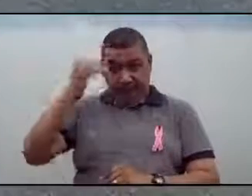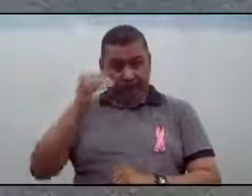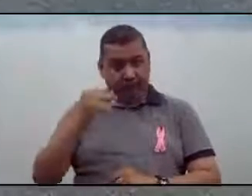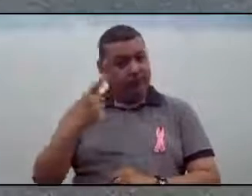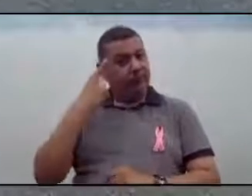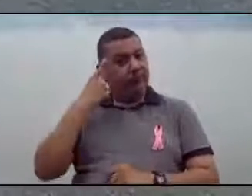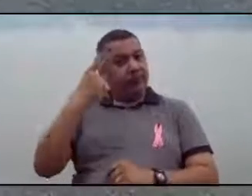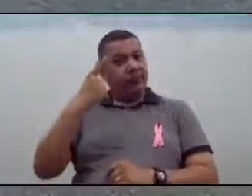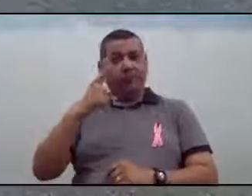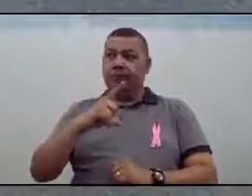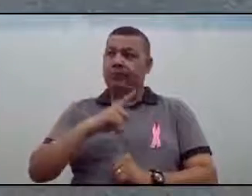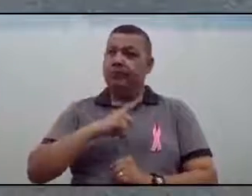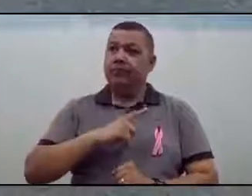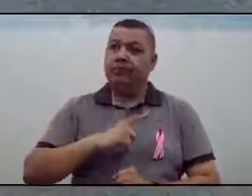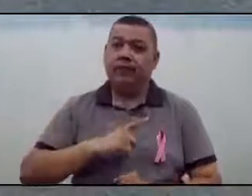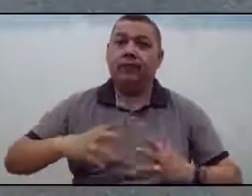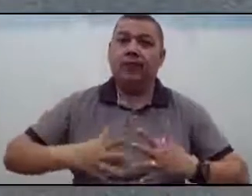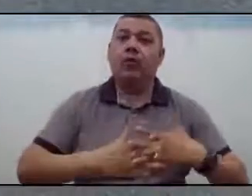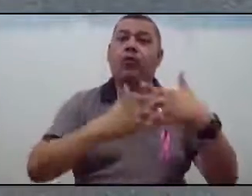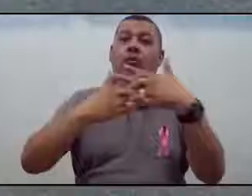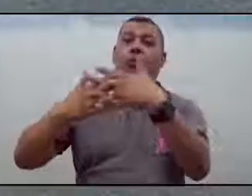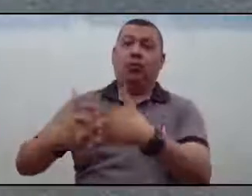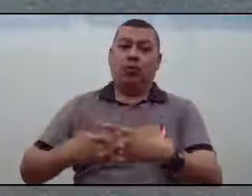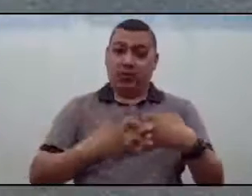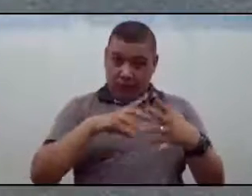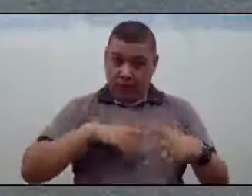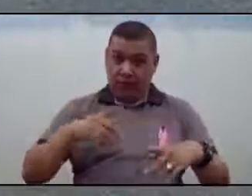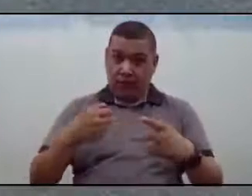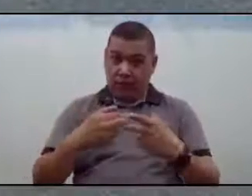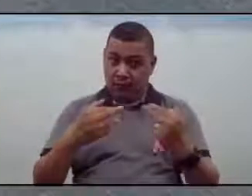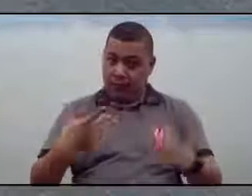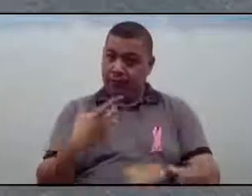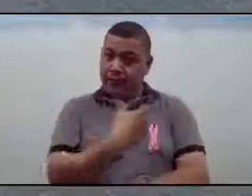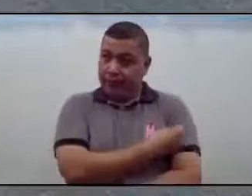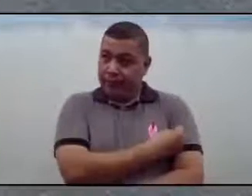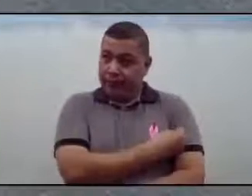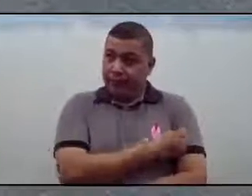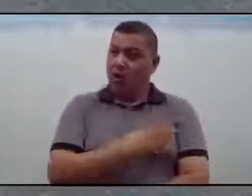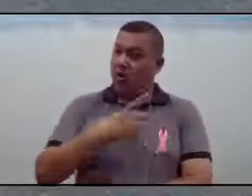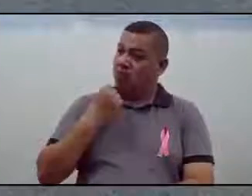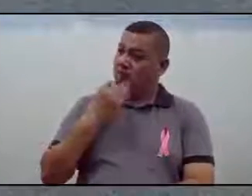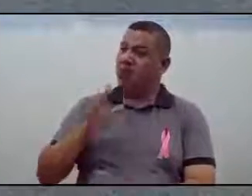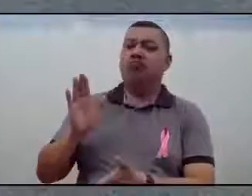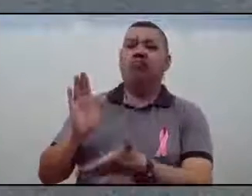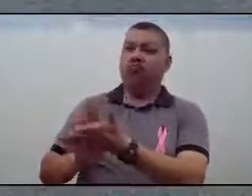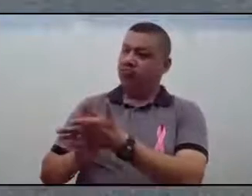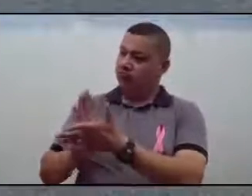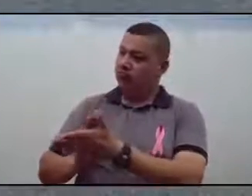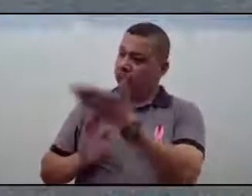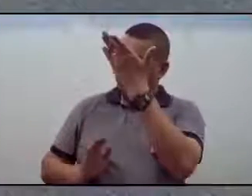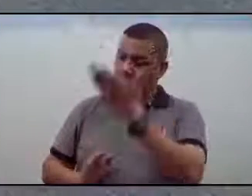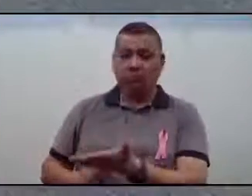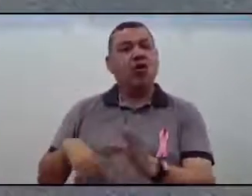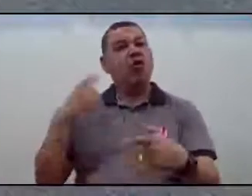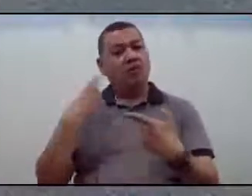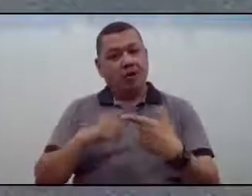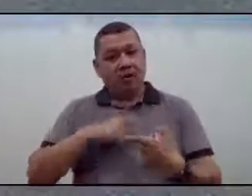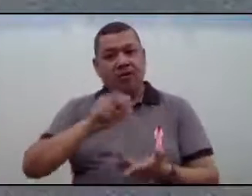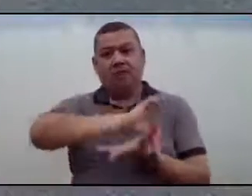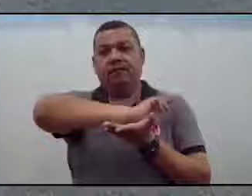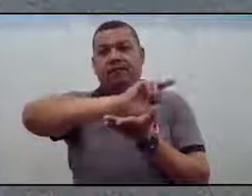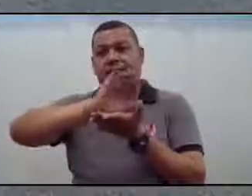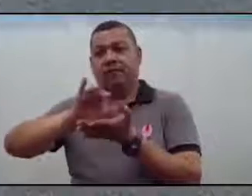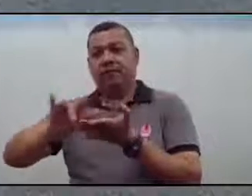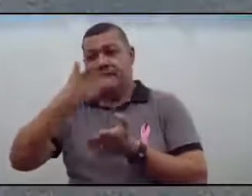de equipar aquele busão da vacina, realmente tem que parabenizar o prefeito. Porque tem muitas pessoas